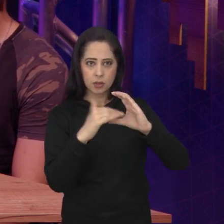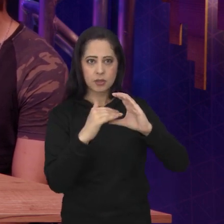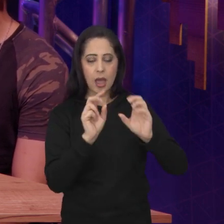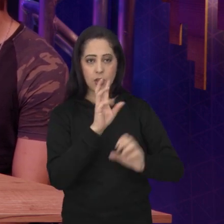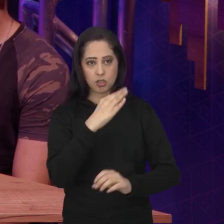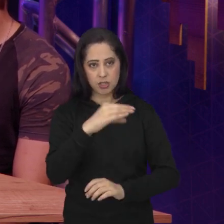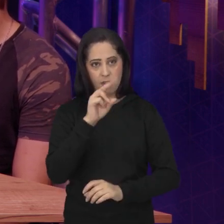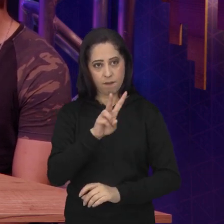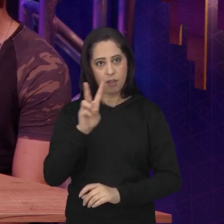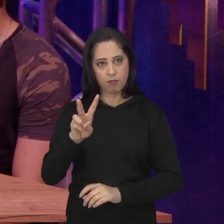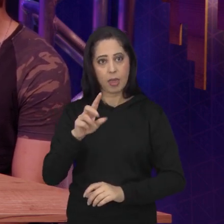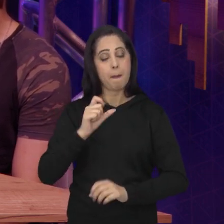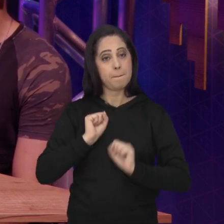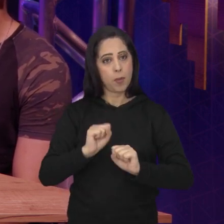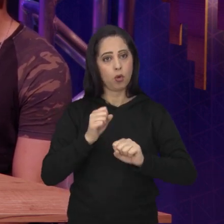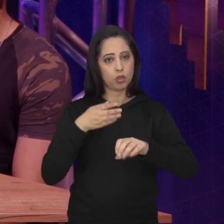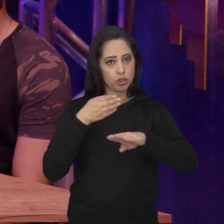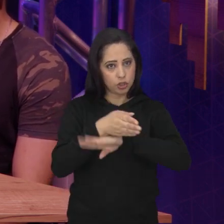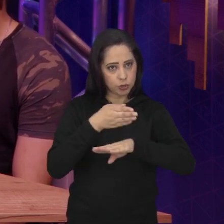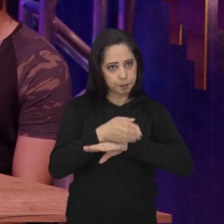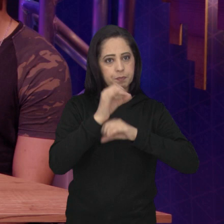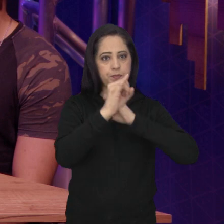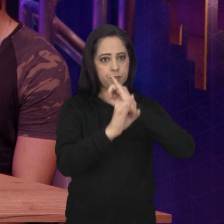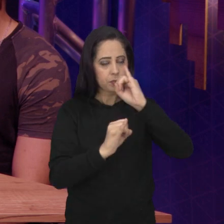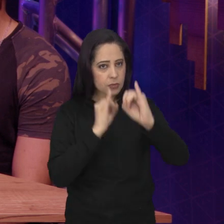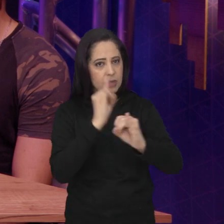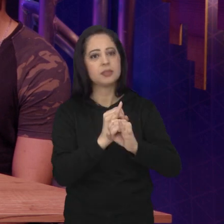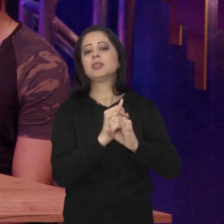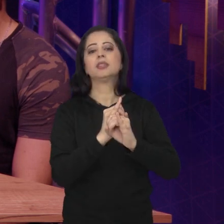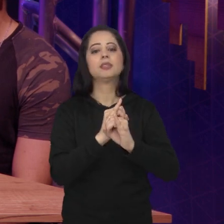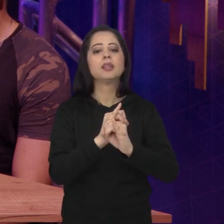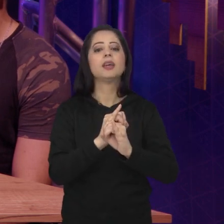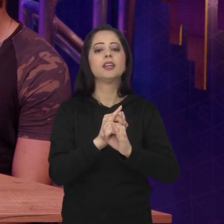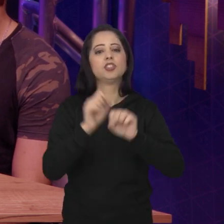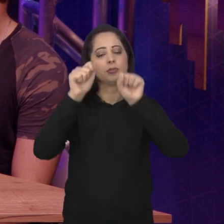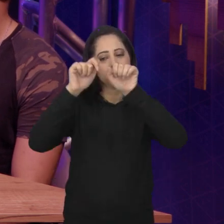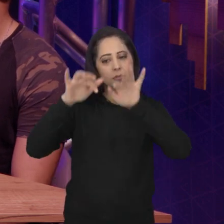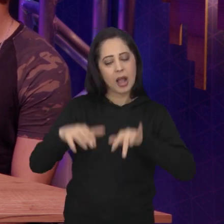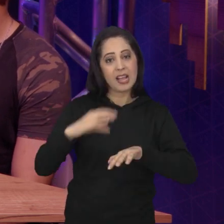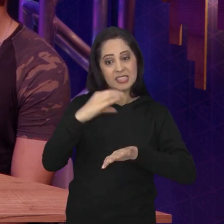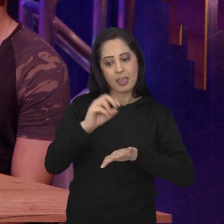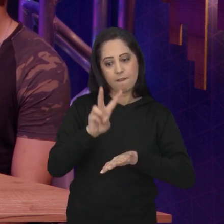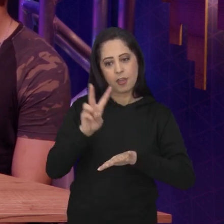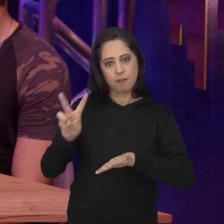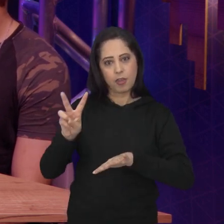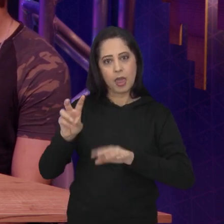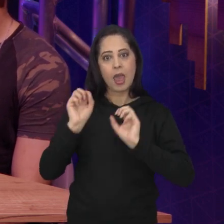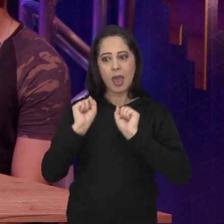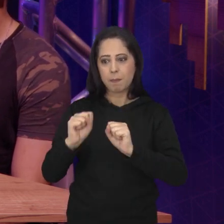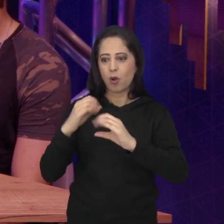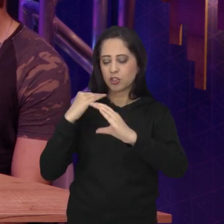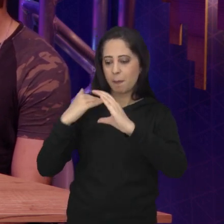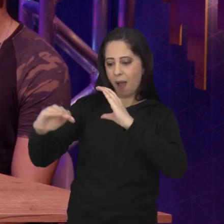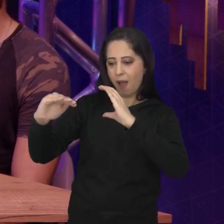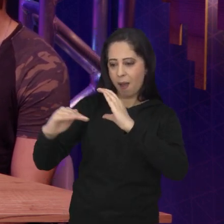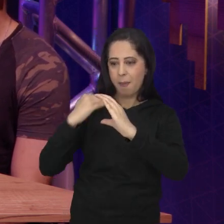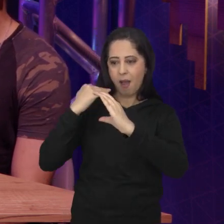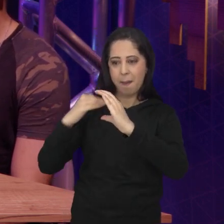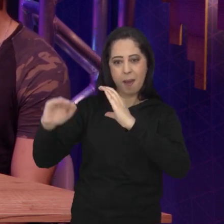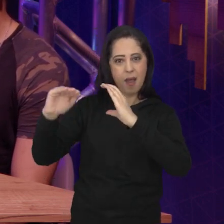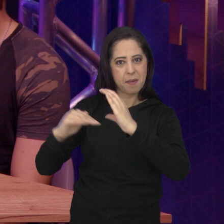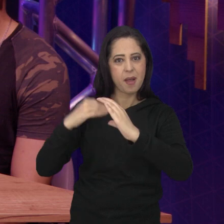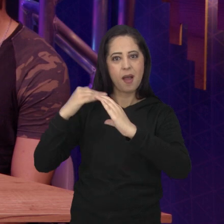do chat também, pelo CVV. Você pode acessar através da internet, então, e realmente